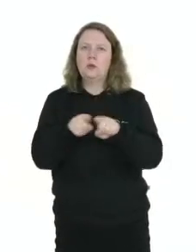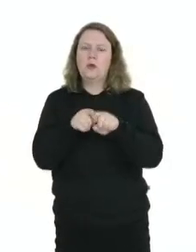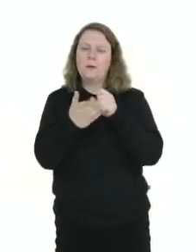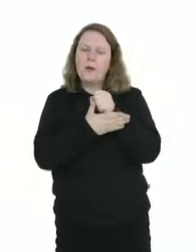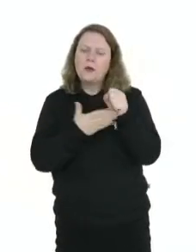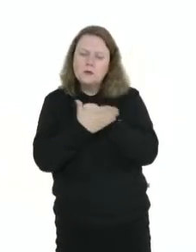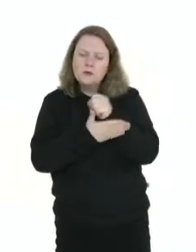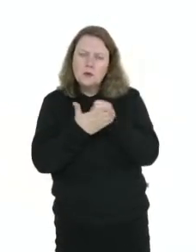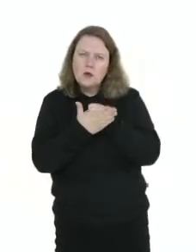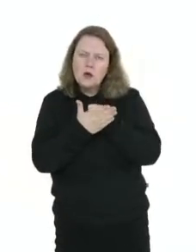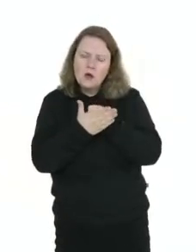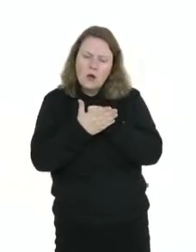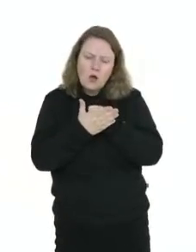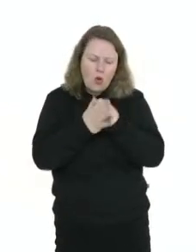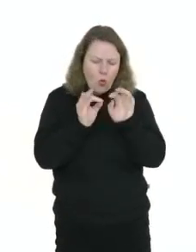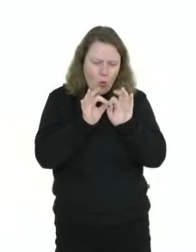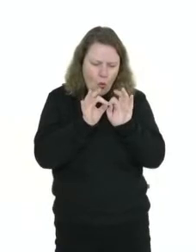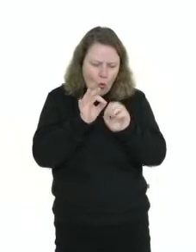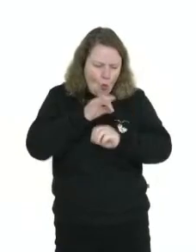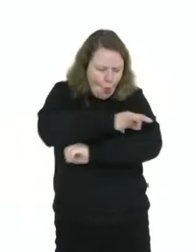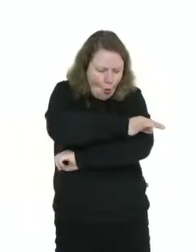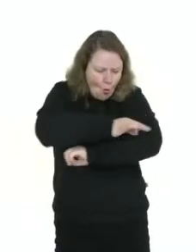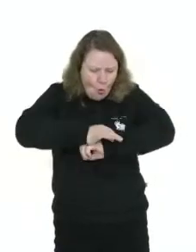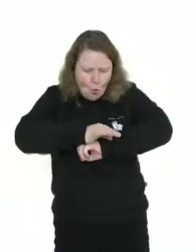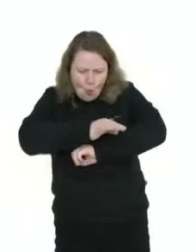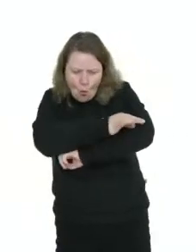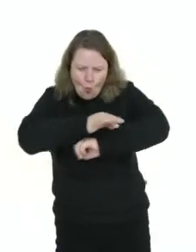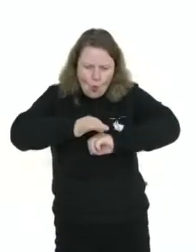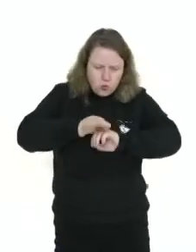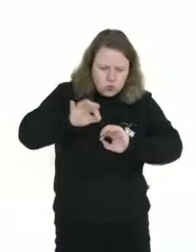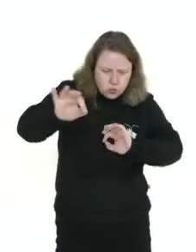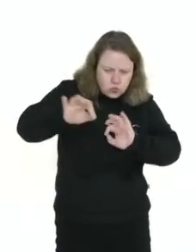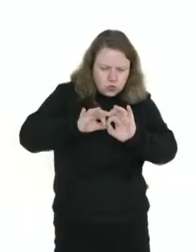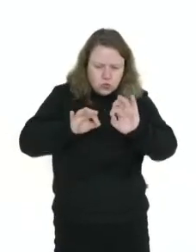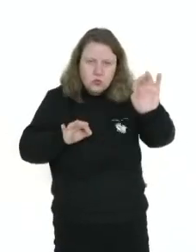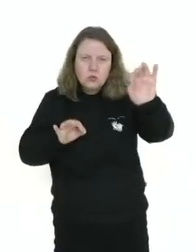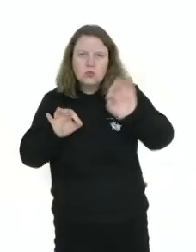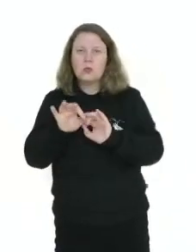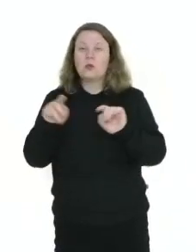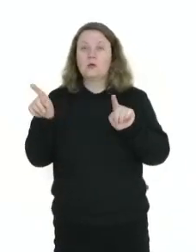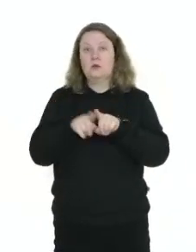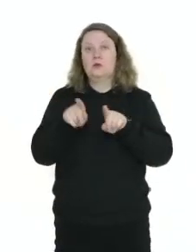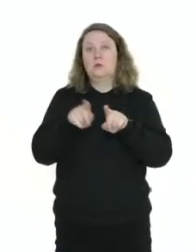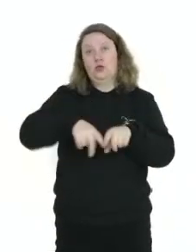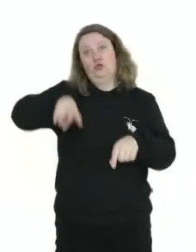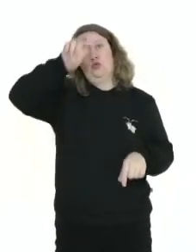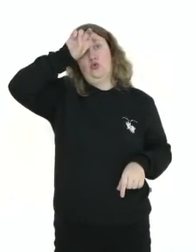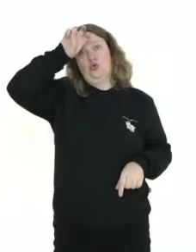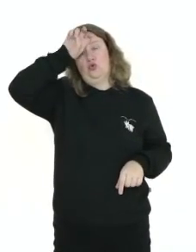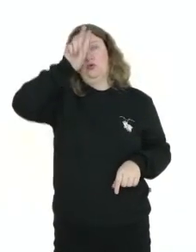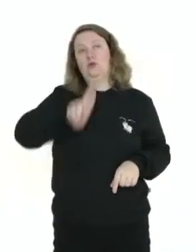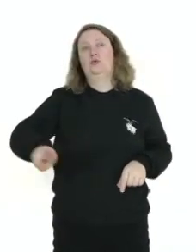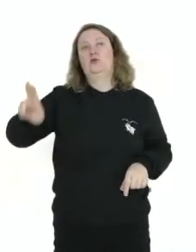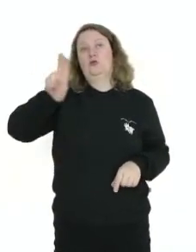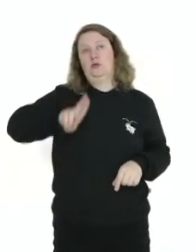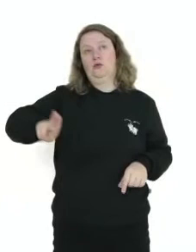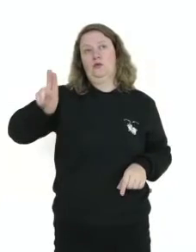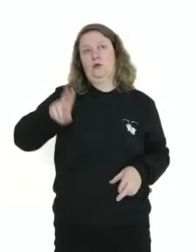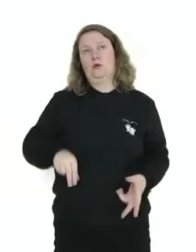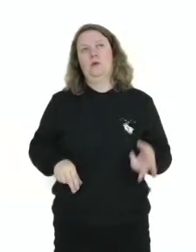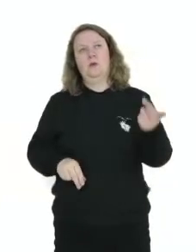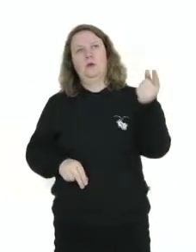conhecimentos geométricos lá dos egípcios, em mosaicos, que eram usados lá no Egito Antigo, então há muito